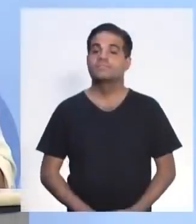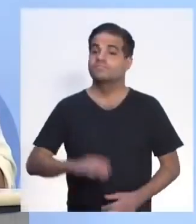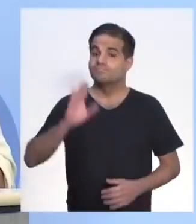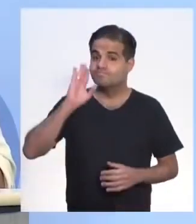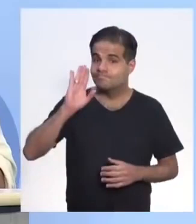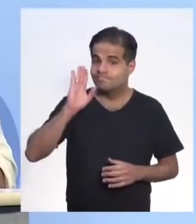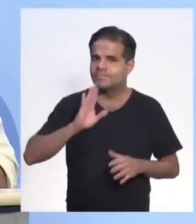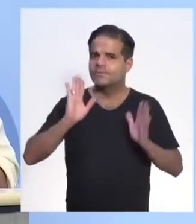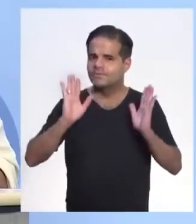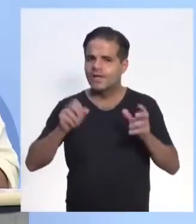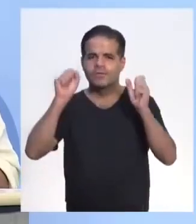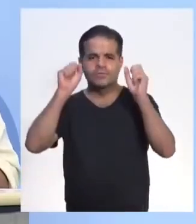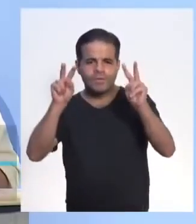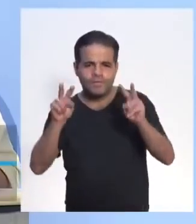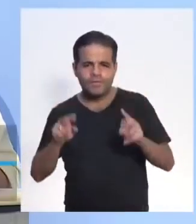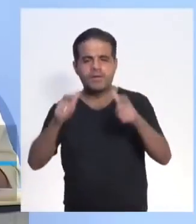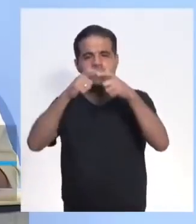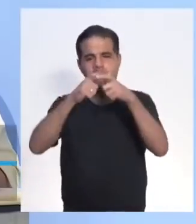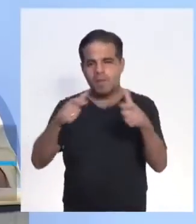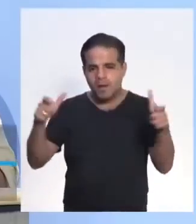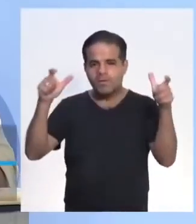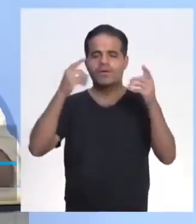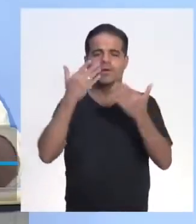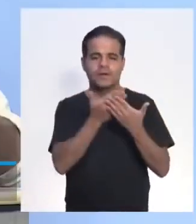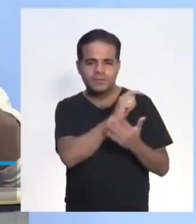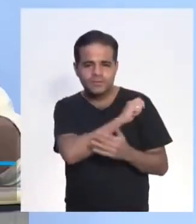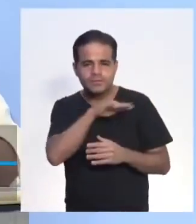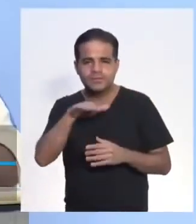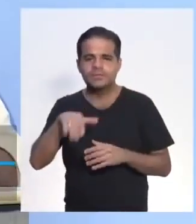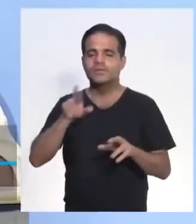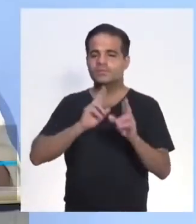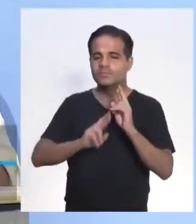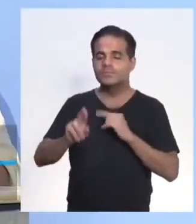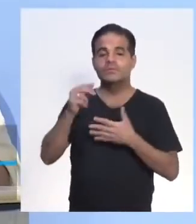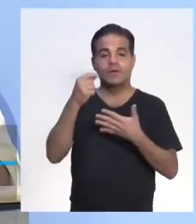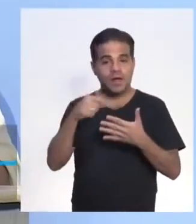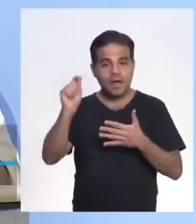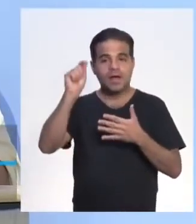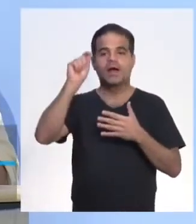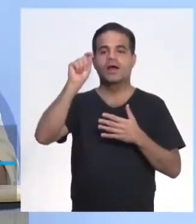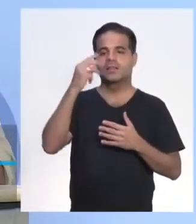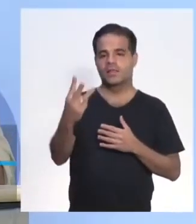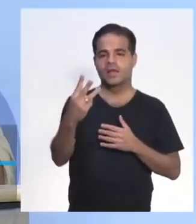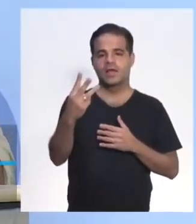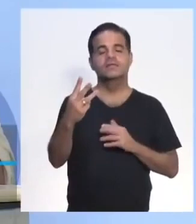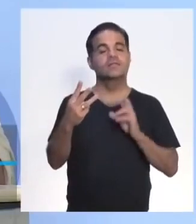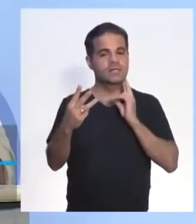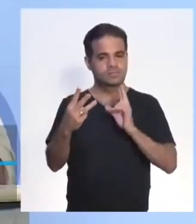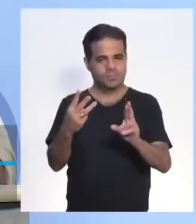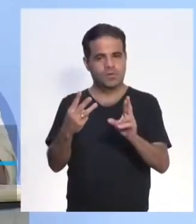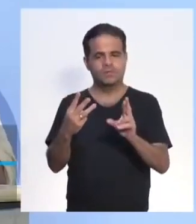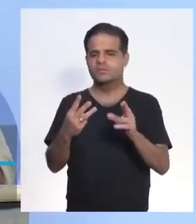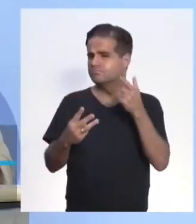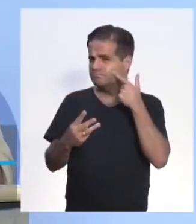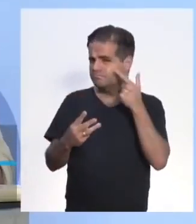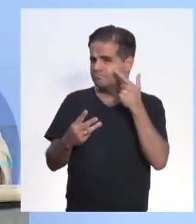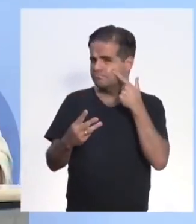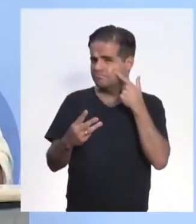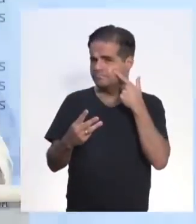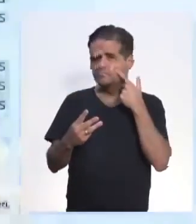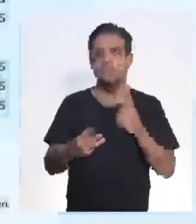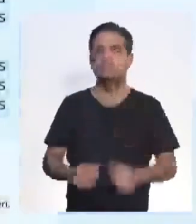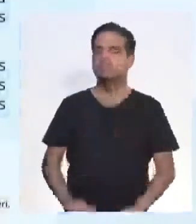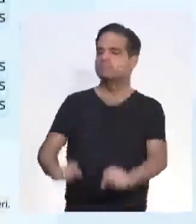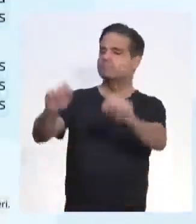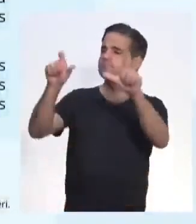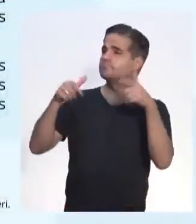Legal, eu já estou vendo aqui que a maioria dos estudantes colocaram ali a alternativa 3 como resposta. Vamos ver? Na